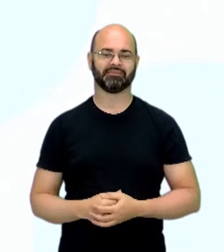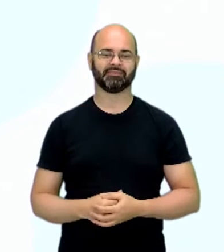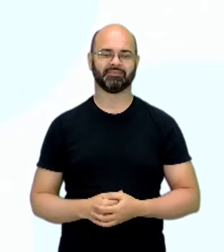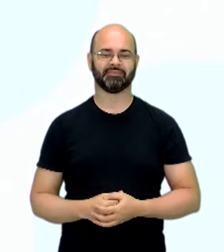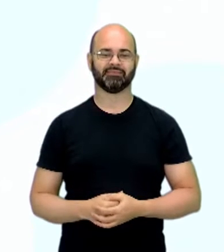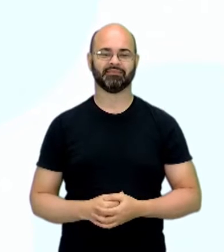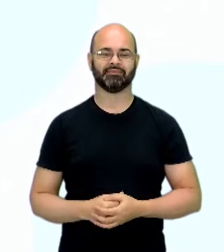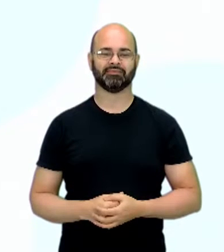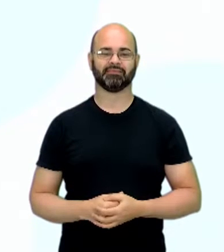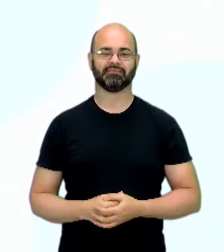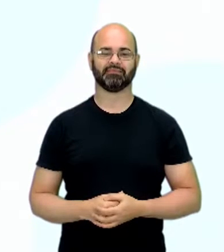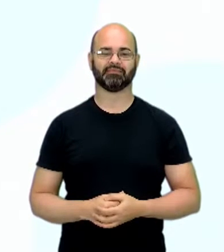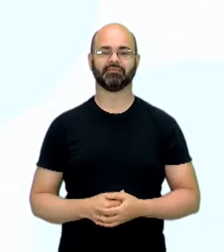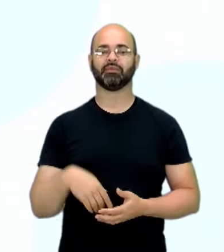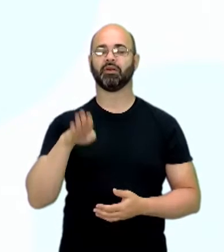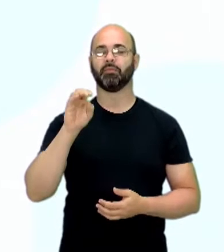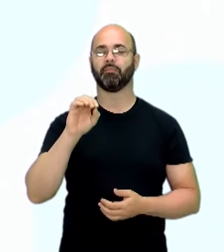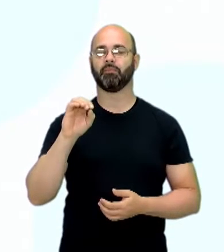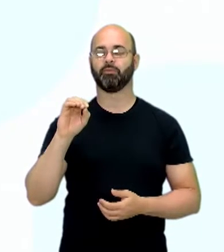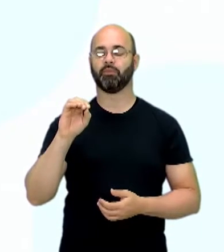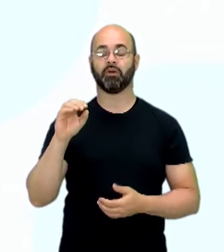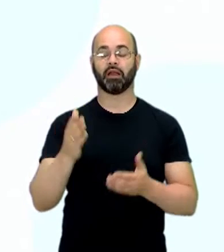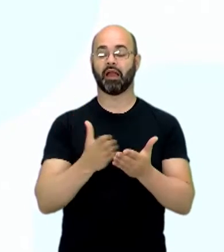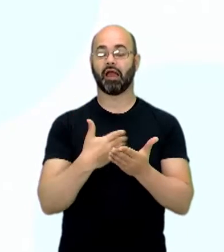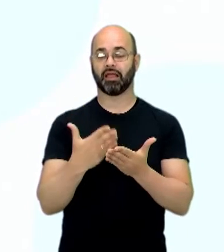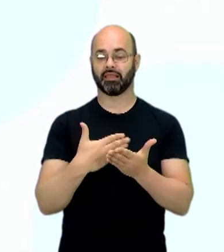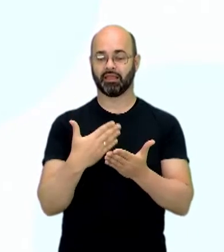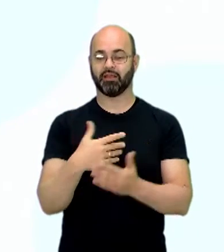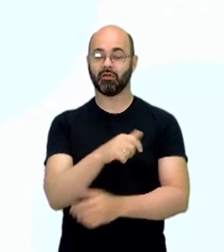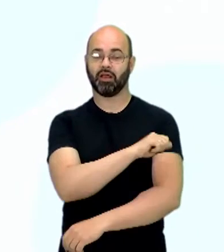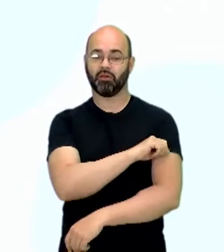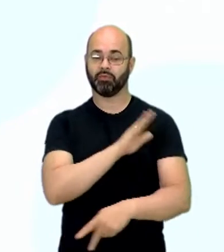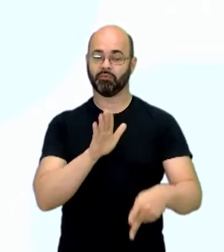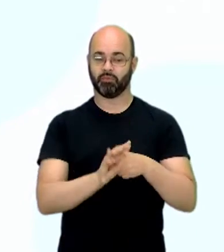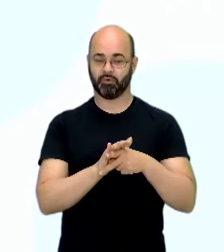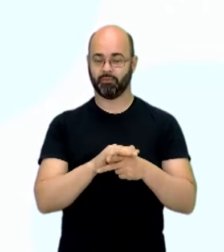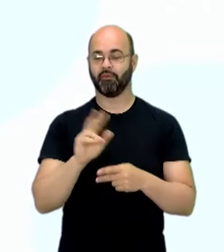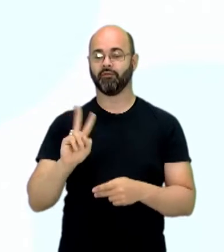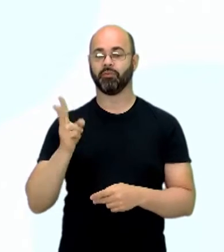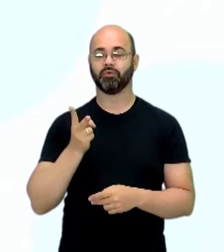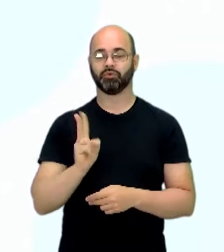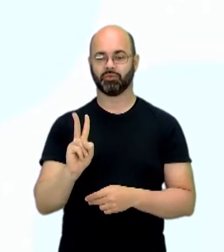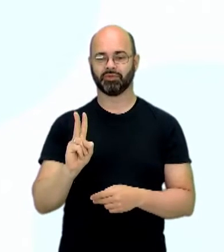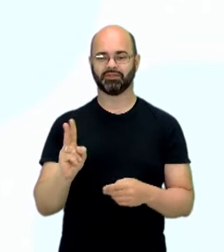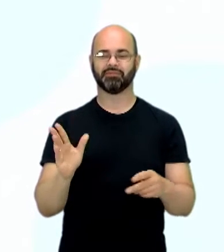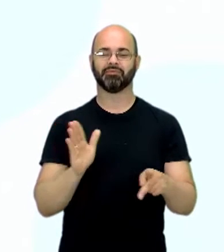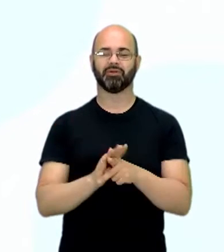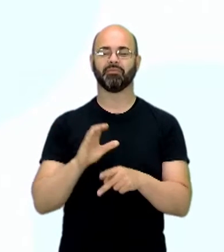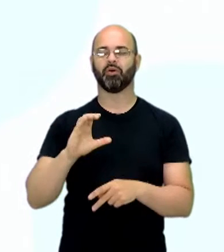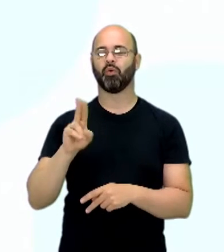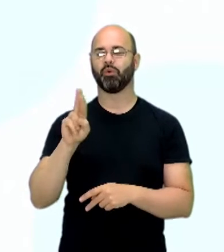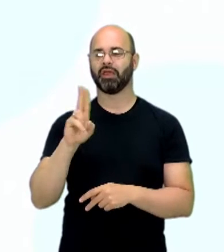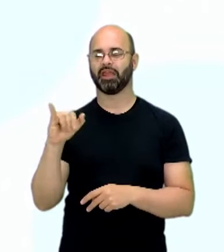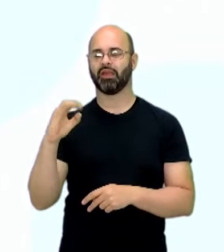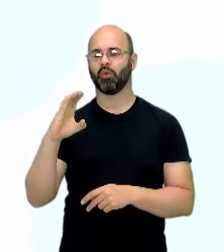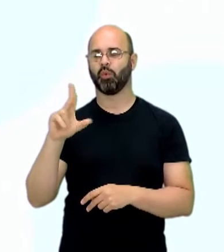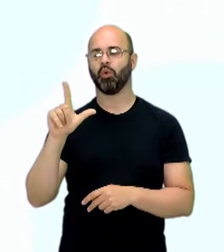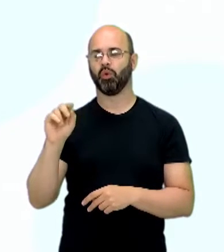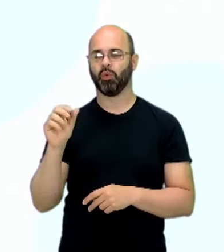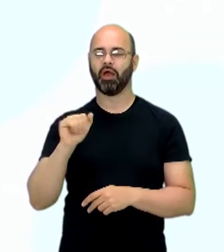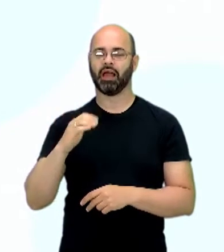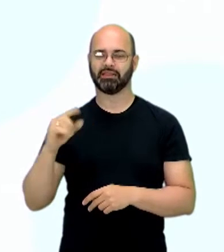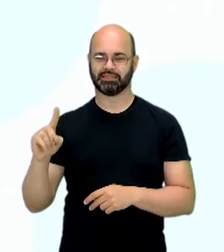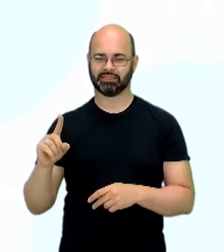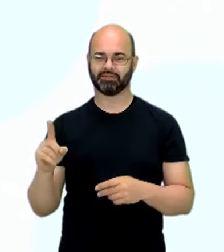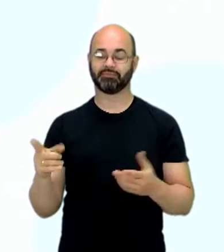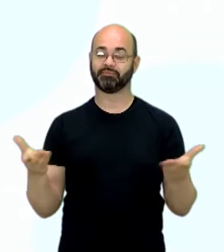um lápis, and your booklet, o caderno do estudante, volume 2 do Currículo em Ação, Unit 6, Lesson 2.